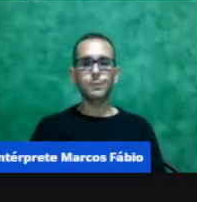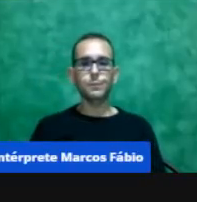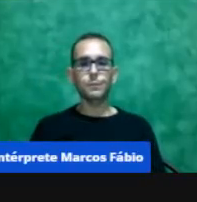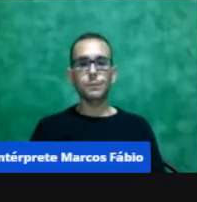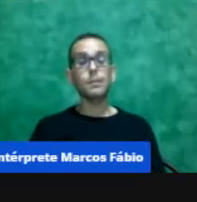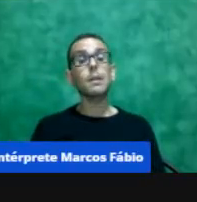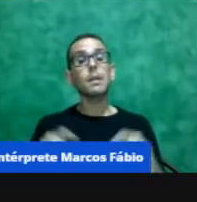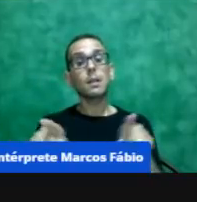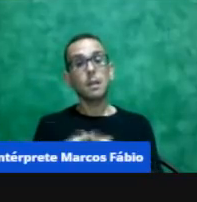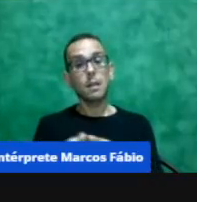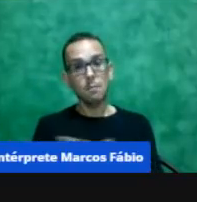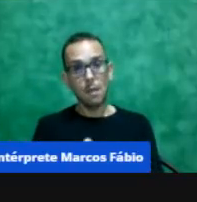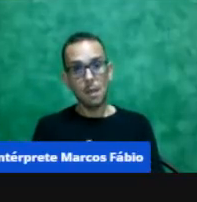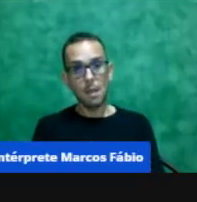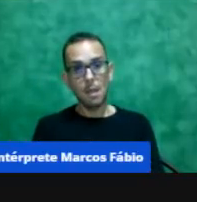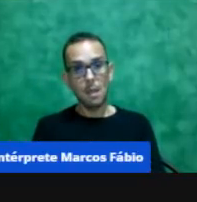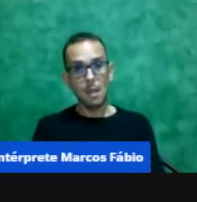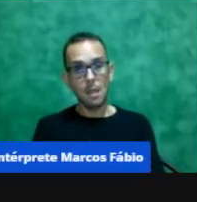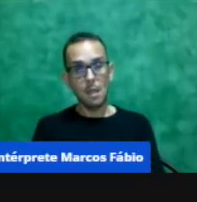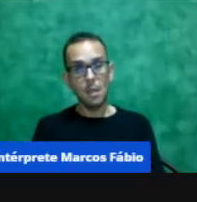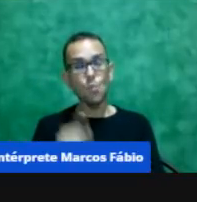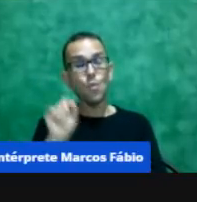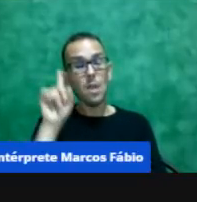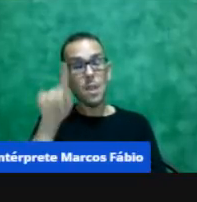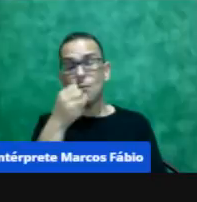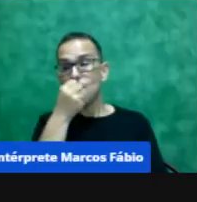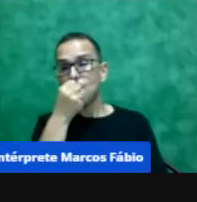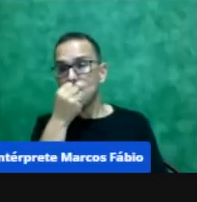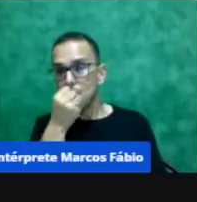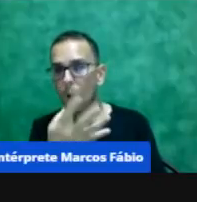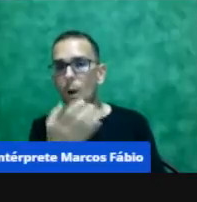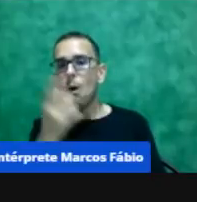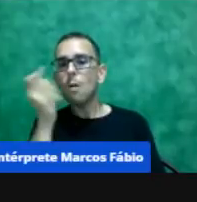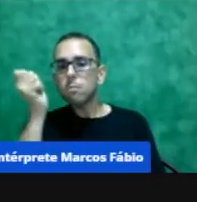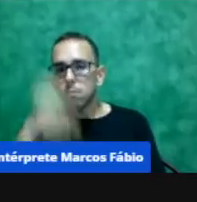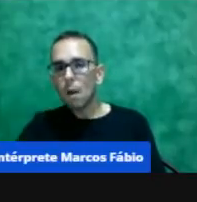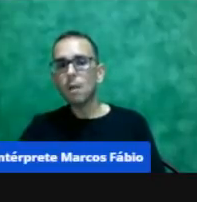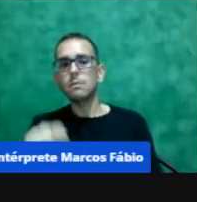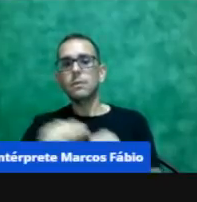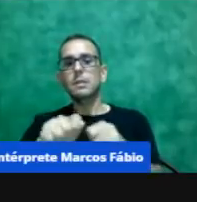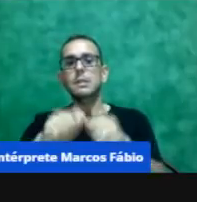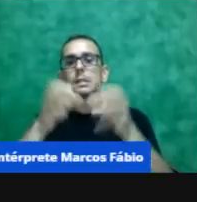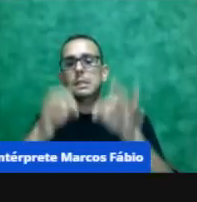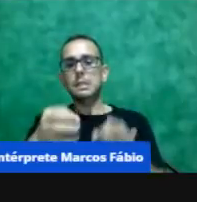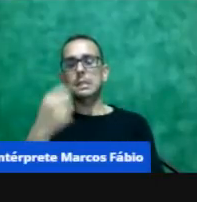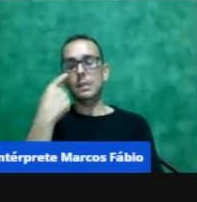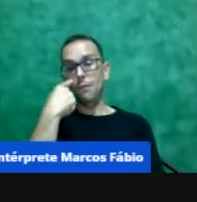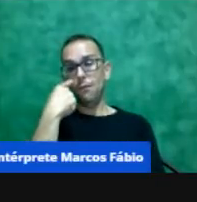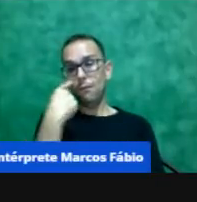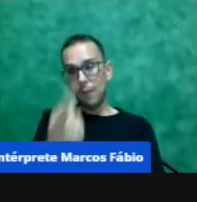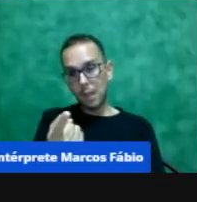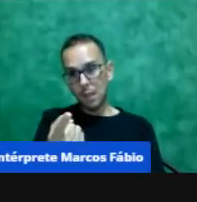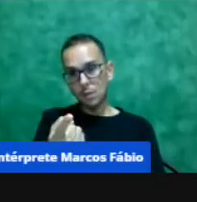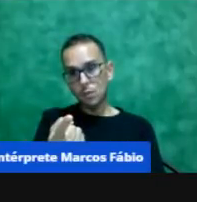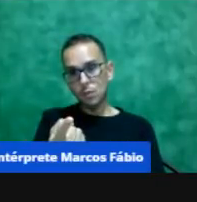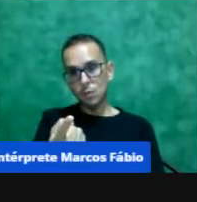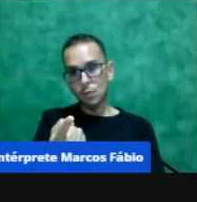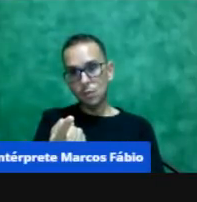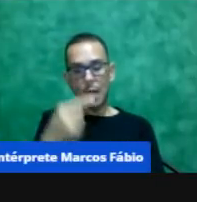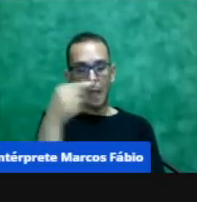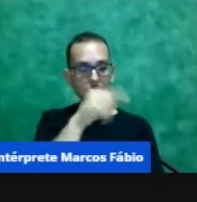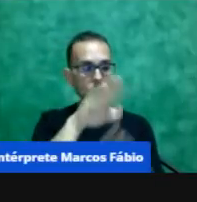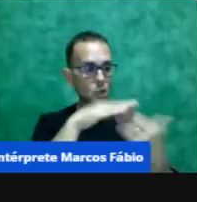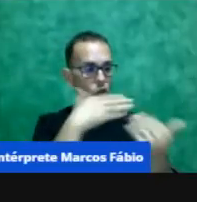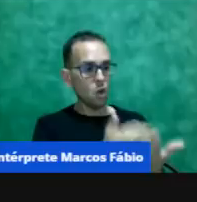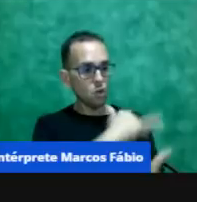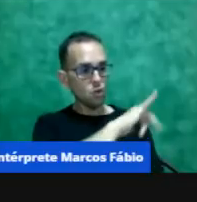E aí, no caso, um ponto positivo que eu destaco, né, que é uma possibilidade, é que eu vejo que, principalmente no João Cândido, né, ainda não